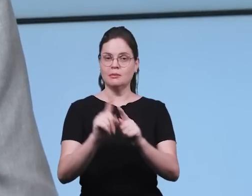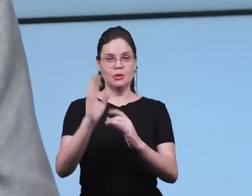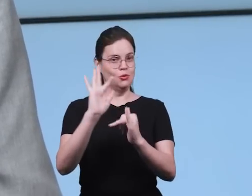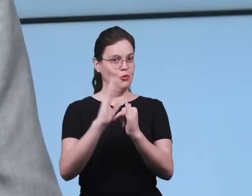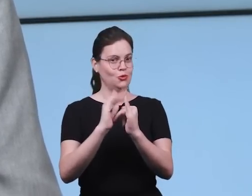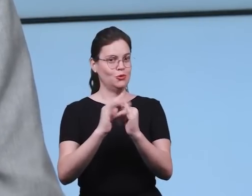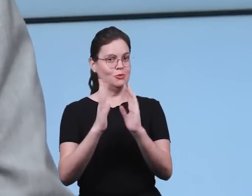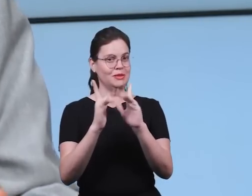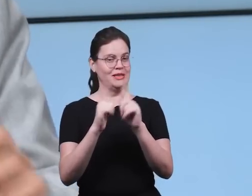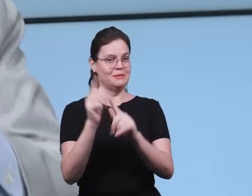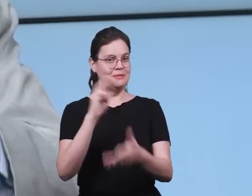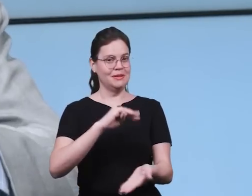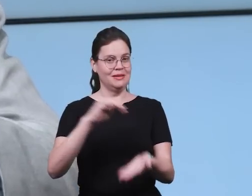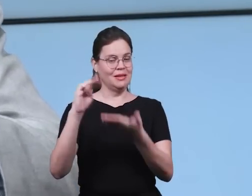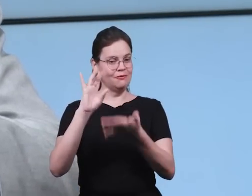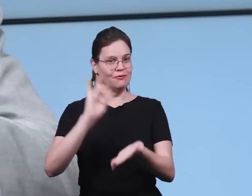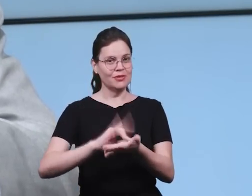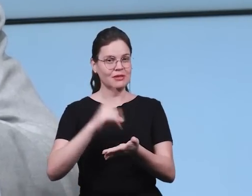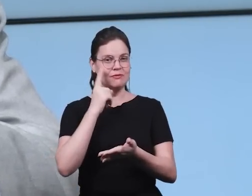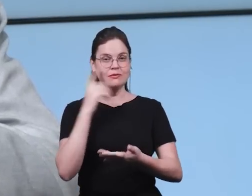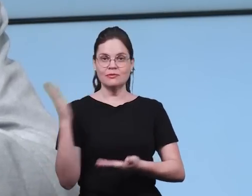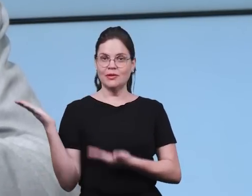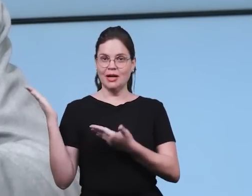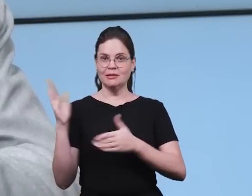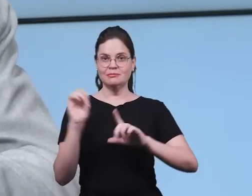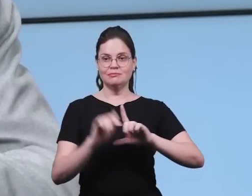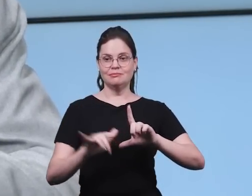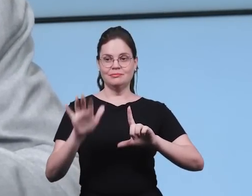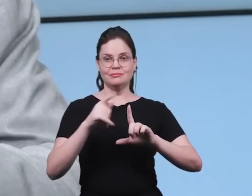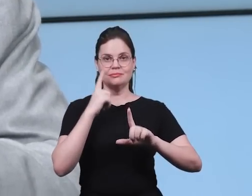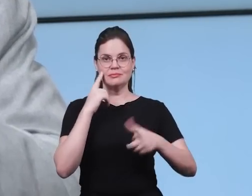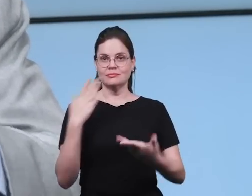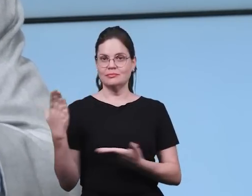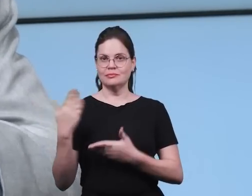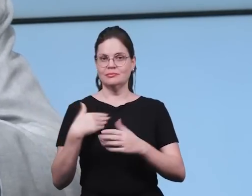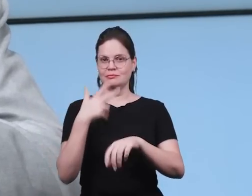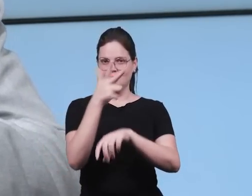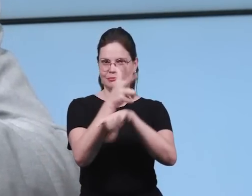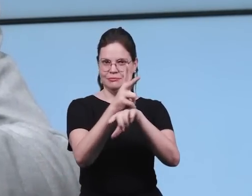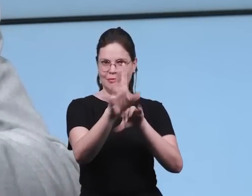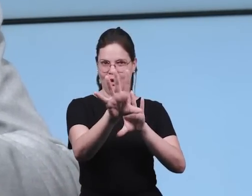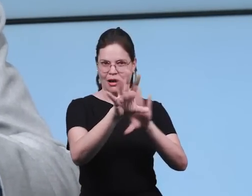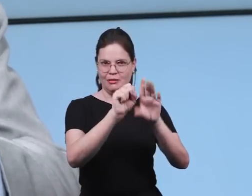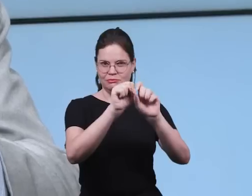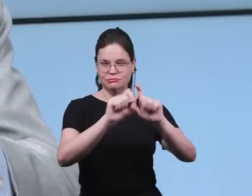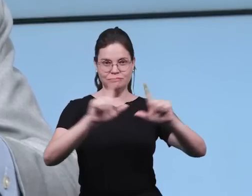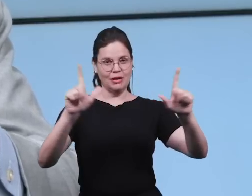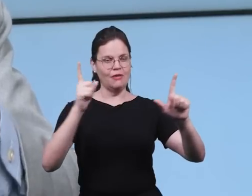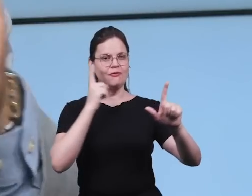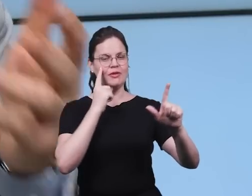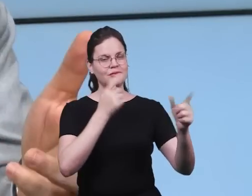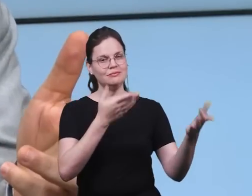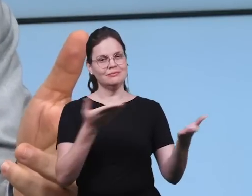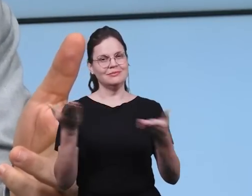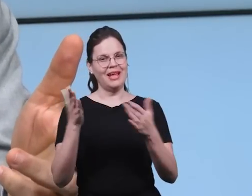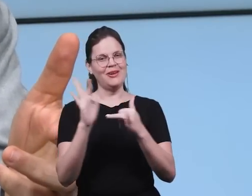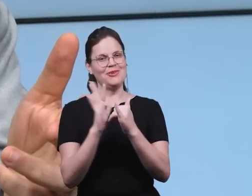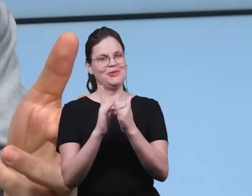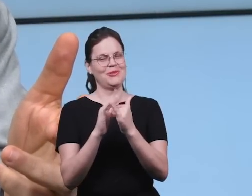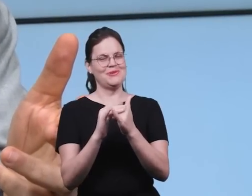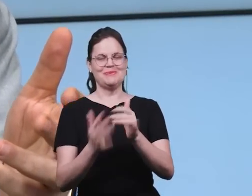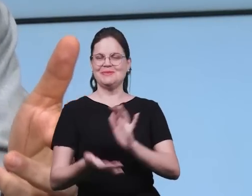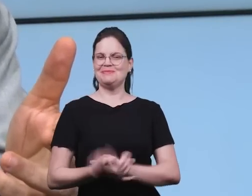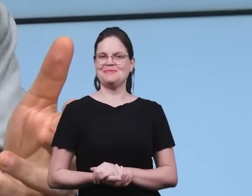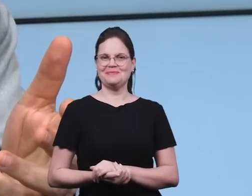no YouTube. Você pode assistir, inclusive está aparecendo o QR Code aqui agora na tela. Você aponta a câmera do seu celular para ele, você vai ser redirecionado para